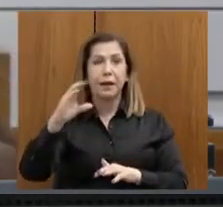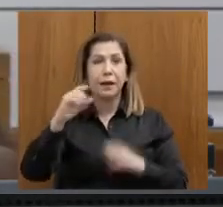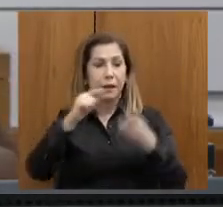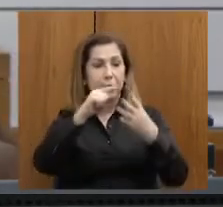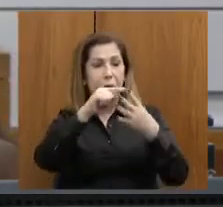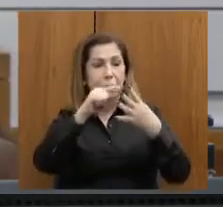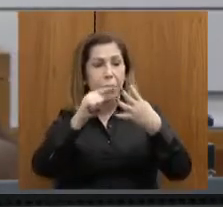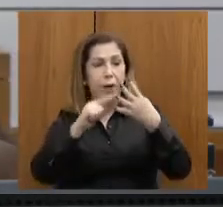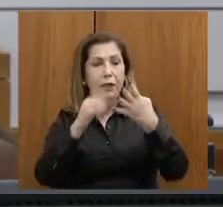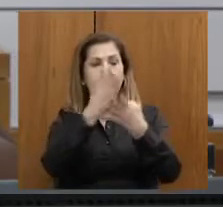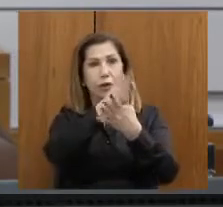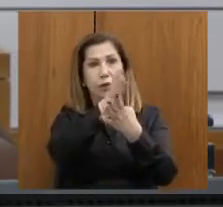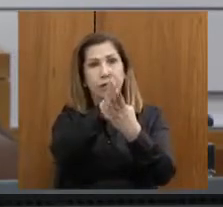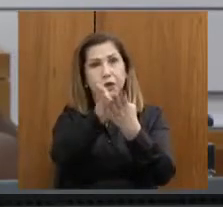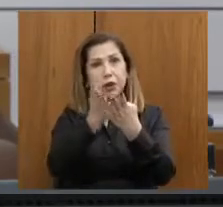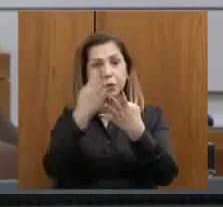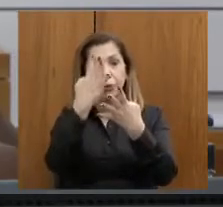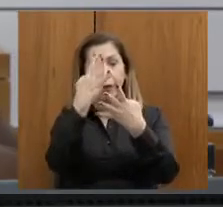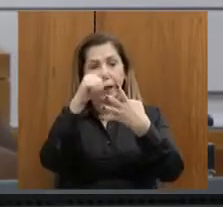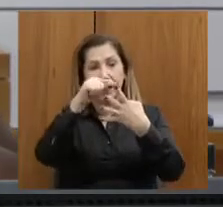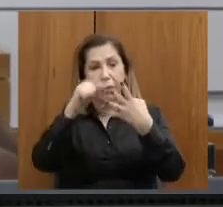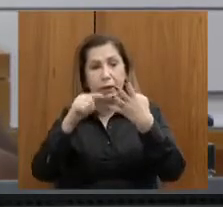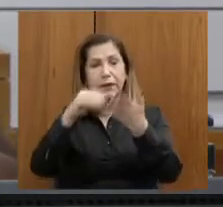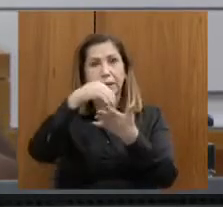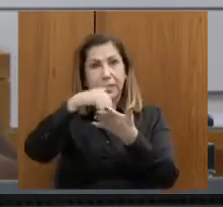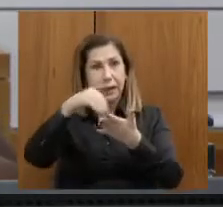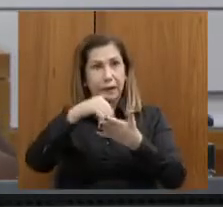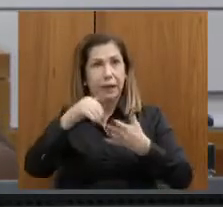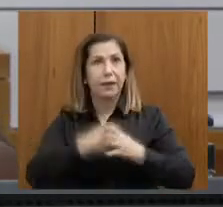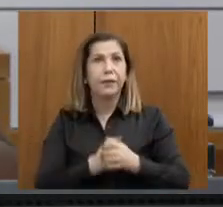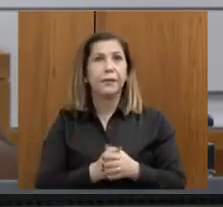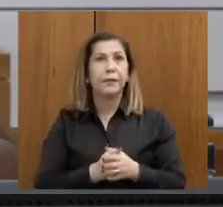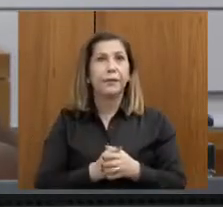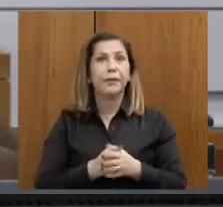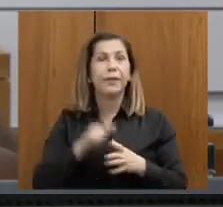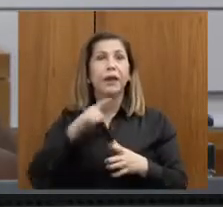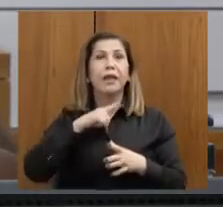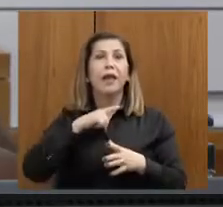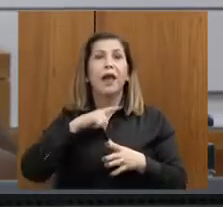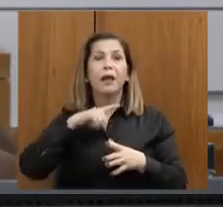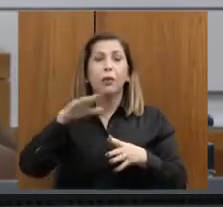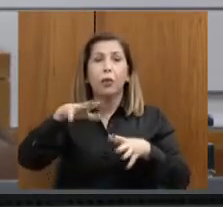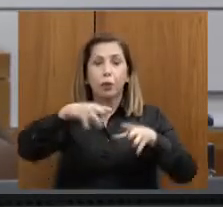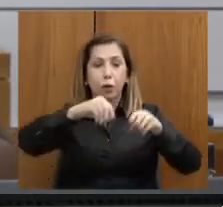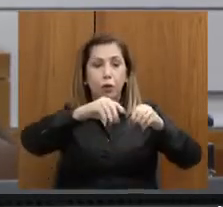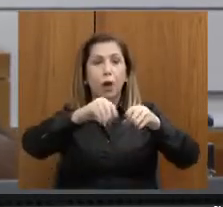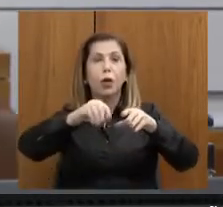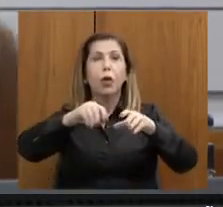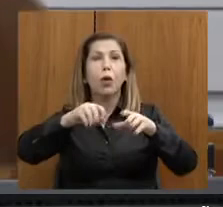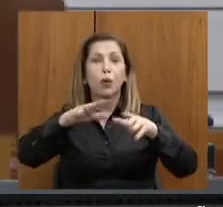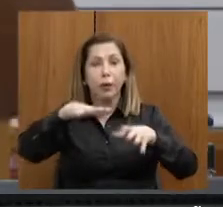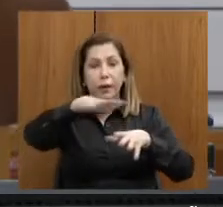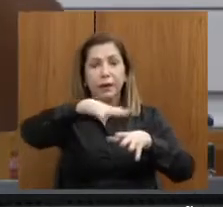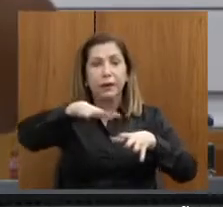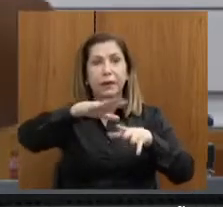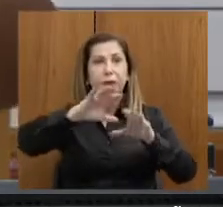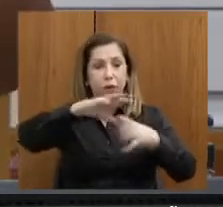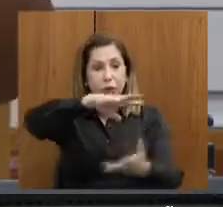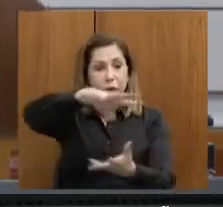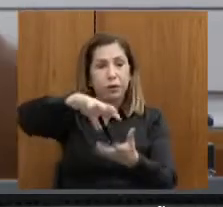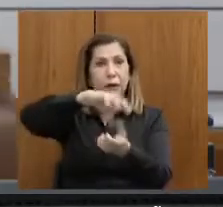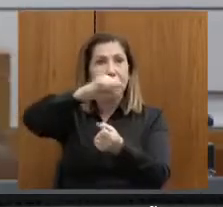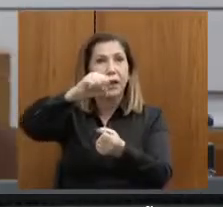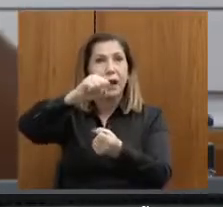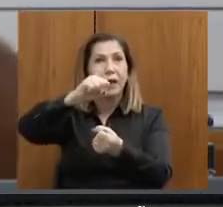com quatro subsecretarias então a Susan tem um programa chamado território sustentável que tá acontecendo no quilombo Mangueiras e ele tem que